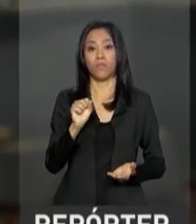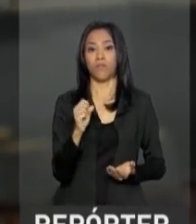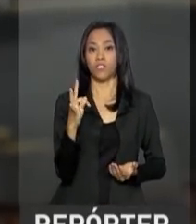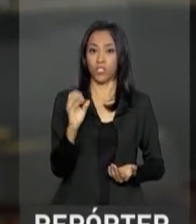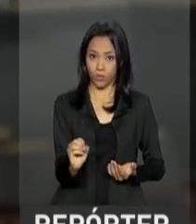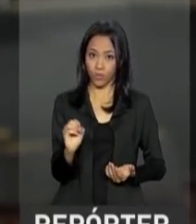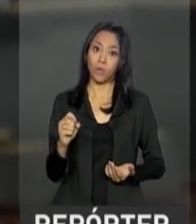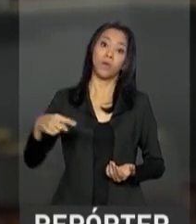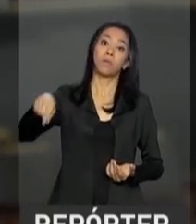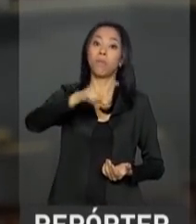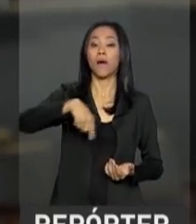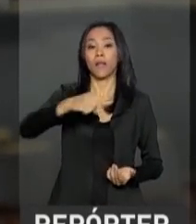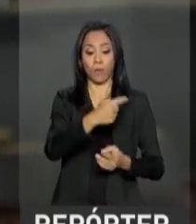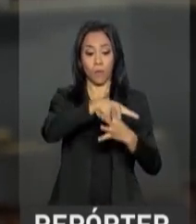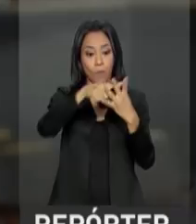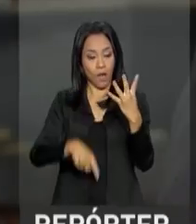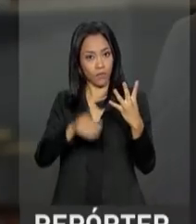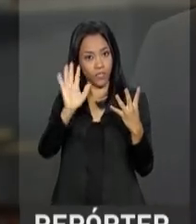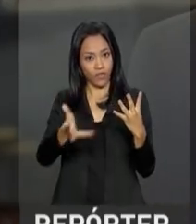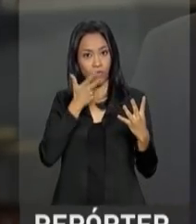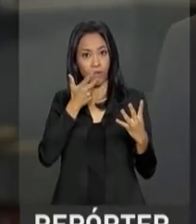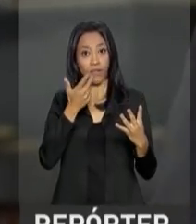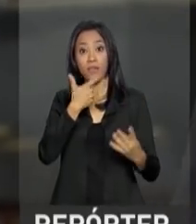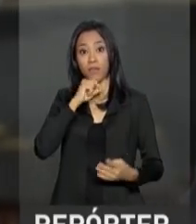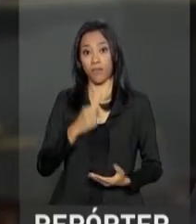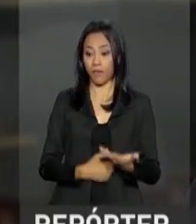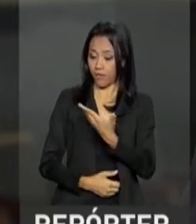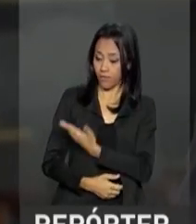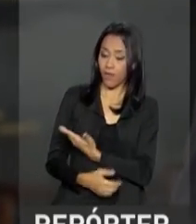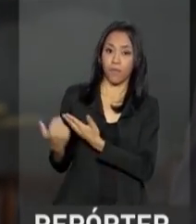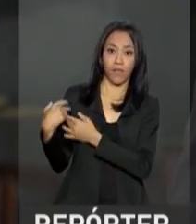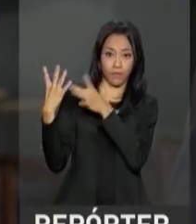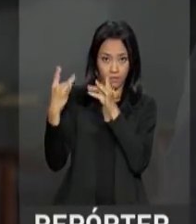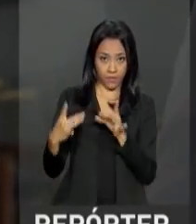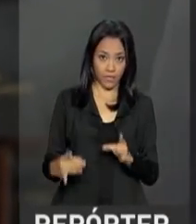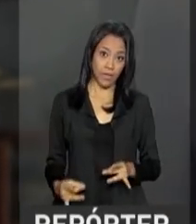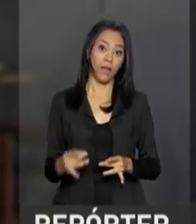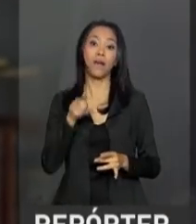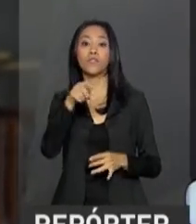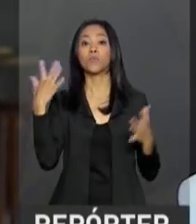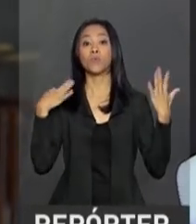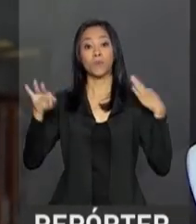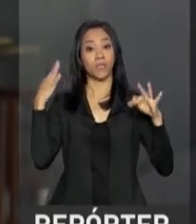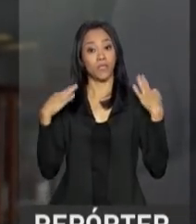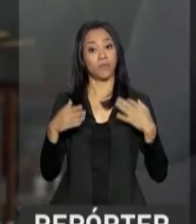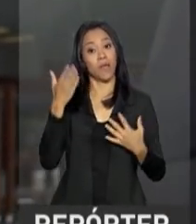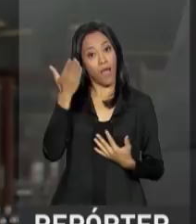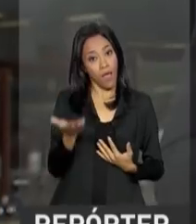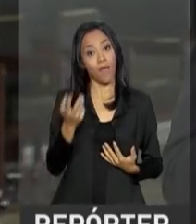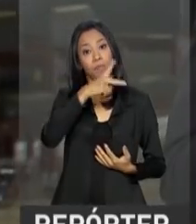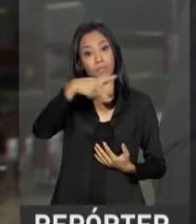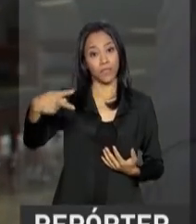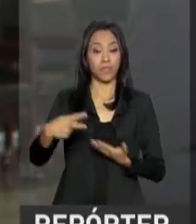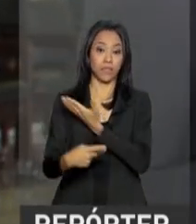dessas quatro nacionalidades que você citou e quem está aqui ao meu lado para dar mais detalhes sobre o turismo estrangeiro é o presidente da